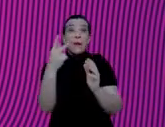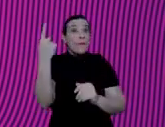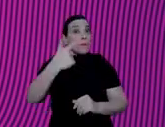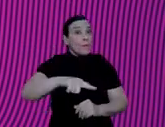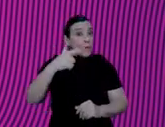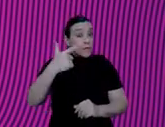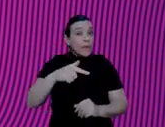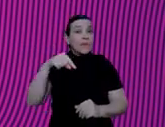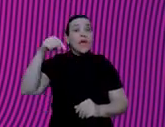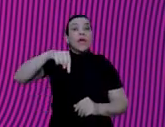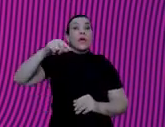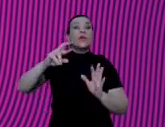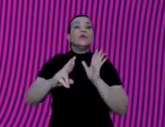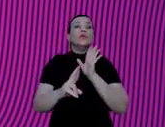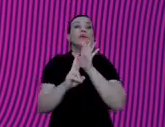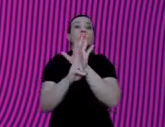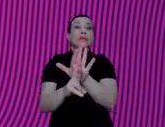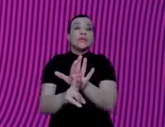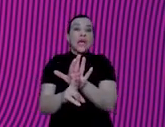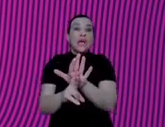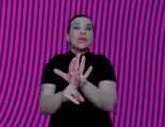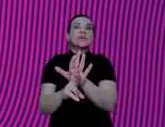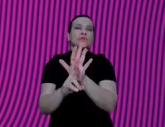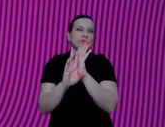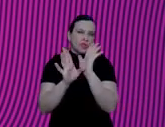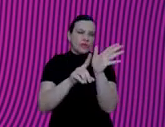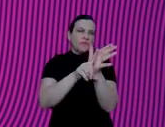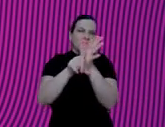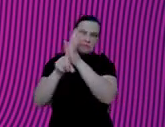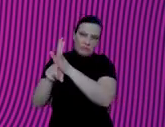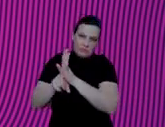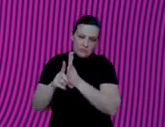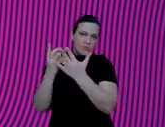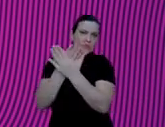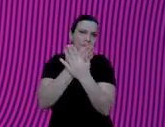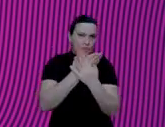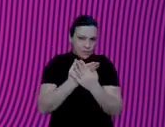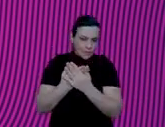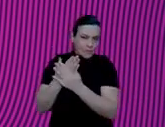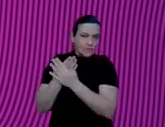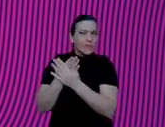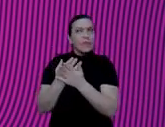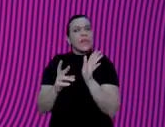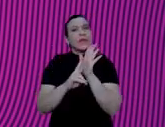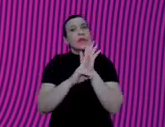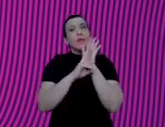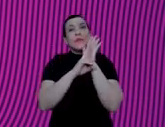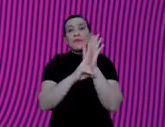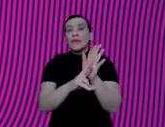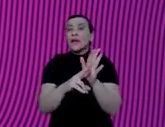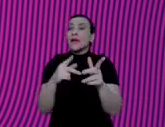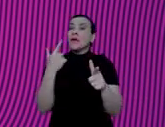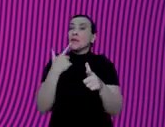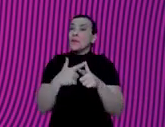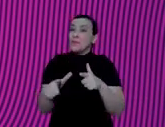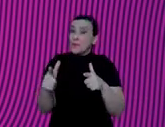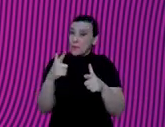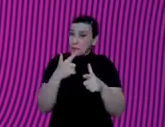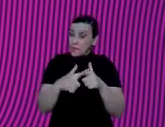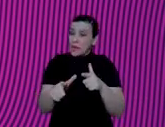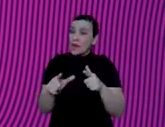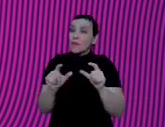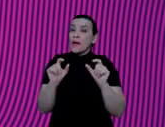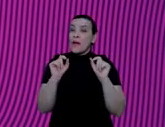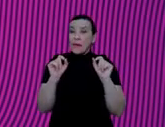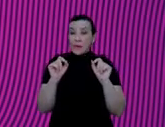representam, os dados clássicos que nós utilizamos, representam um problema mais ou menos semelhante, na mesma ordem de grandeza do que o